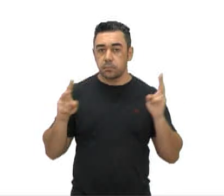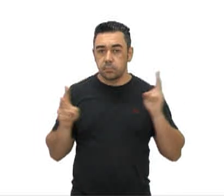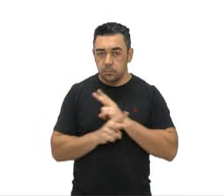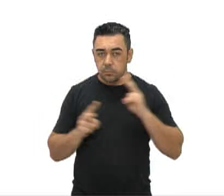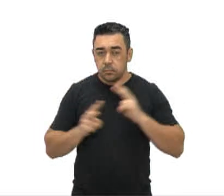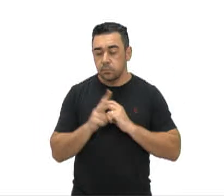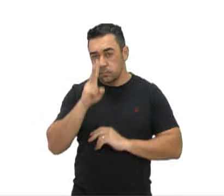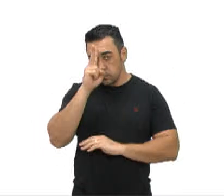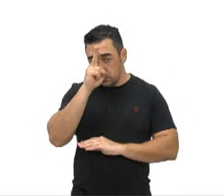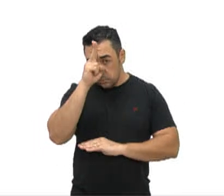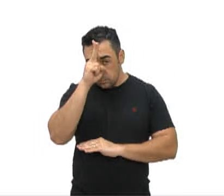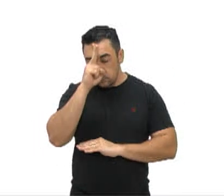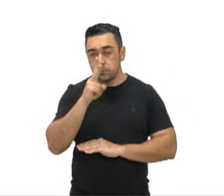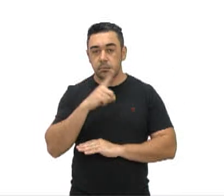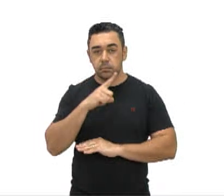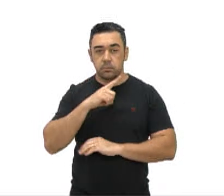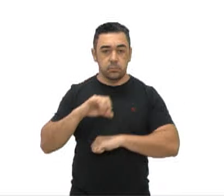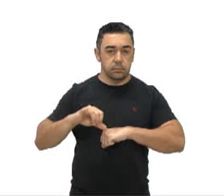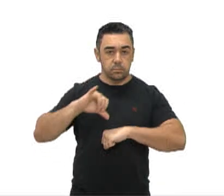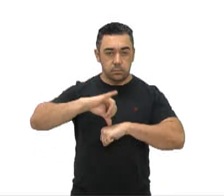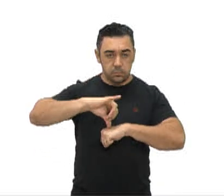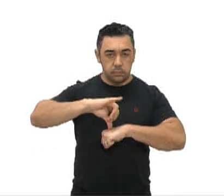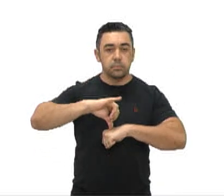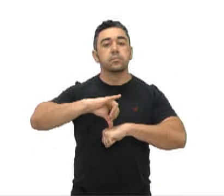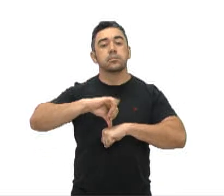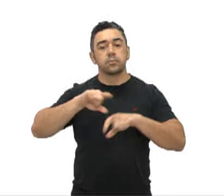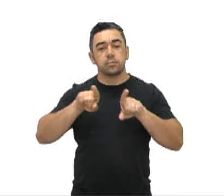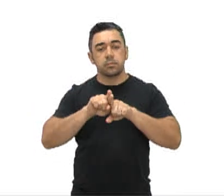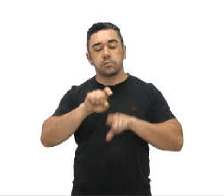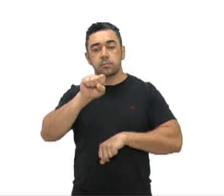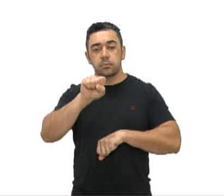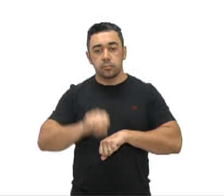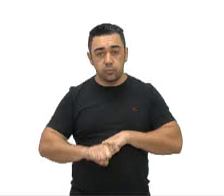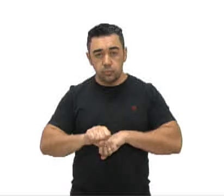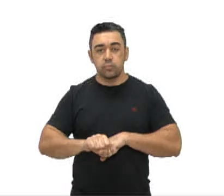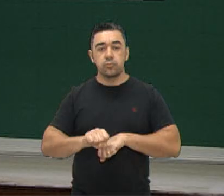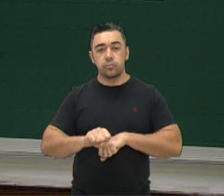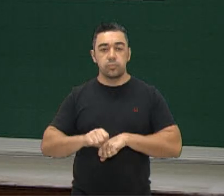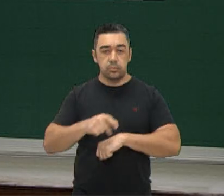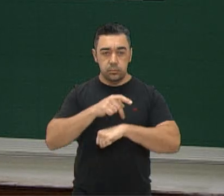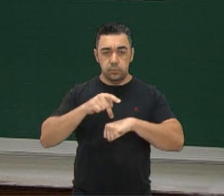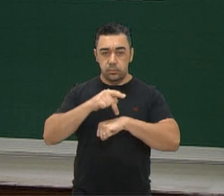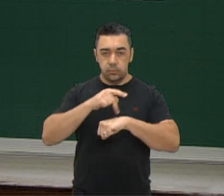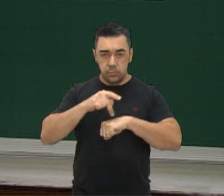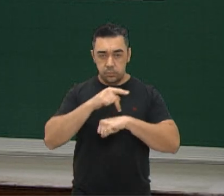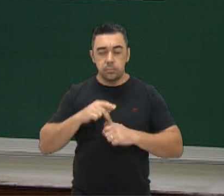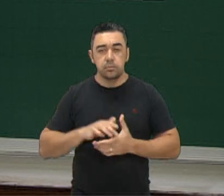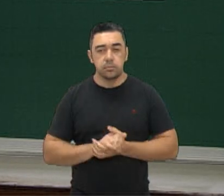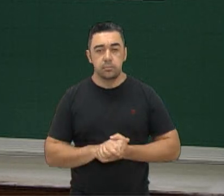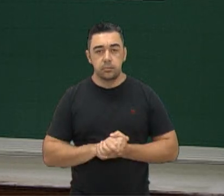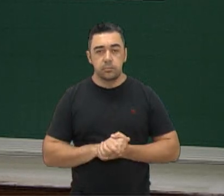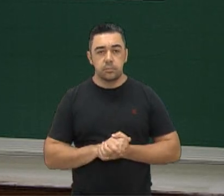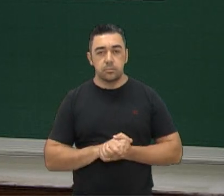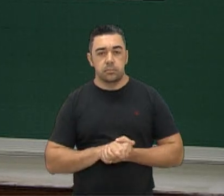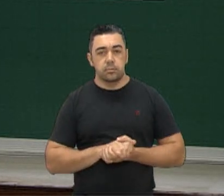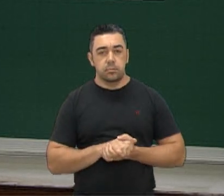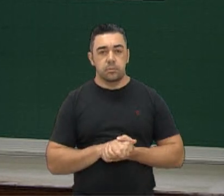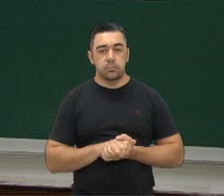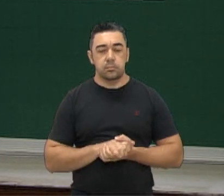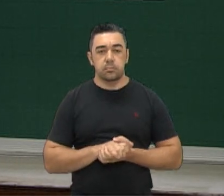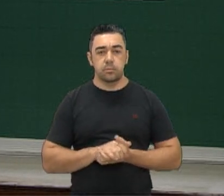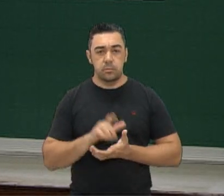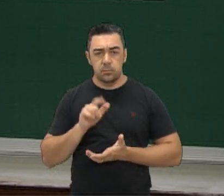muito intensos no centro e no sul do país. Então, a meteorologia prevê um momento de tormenta